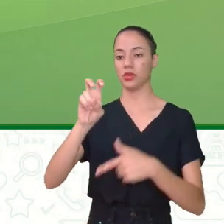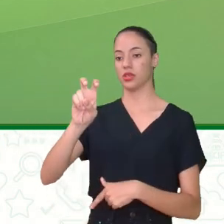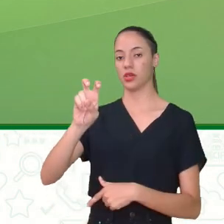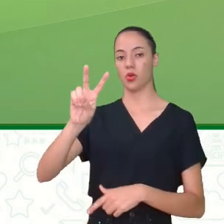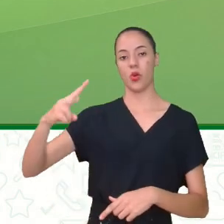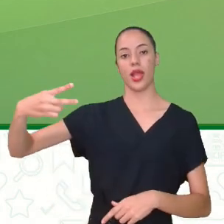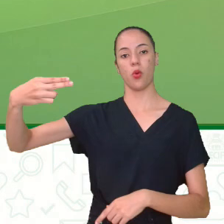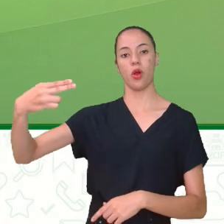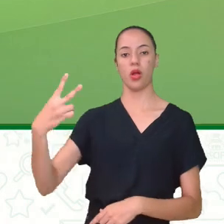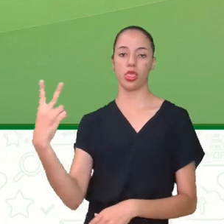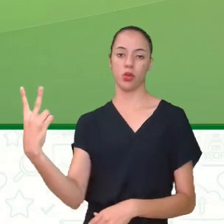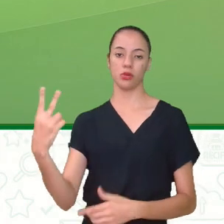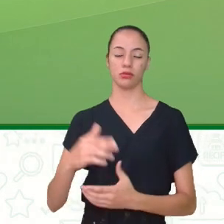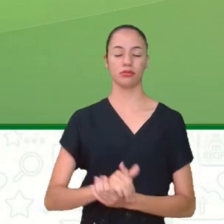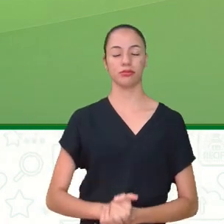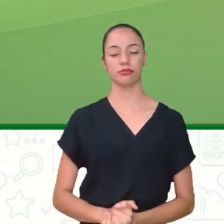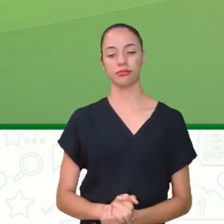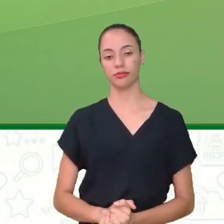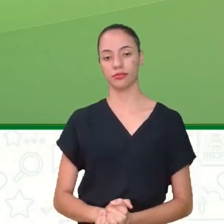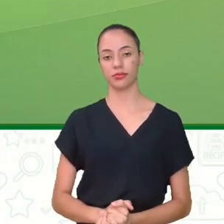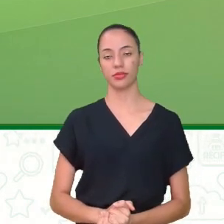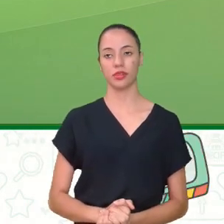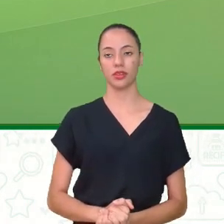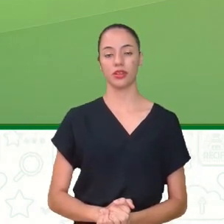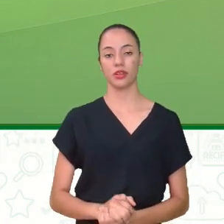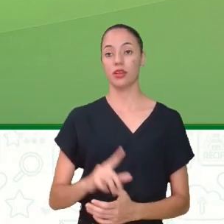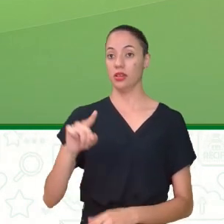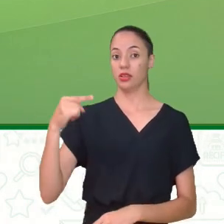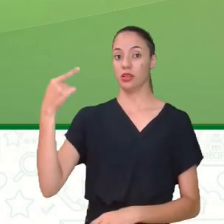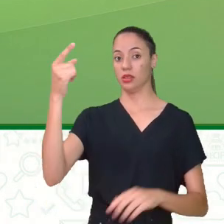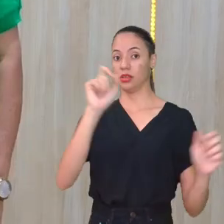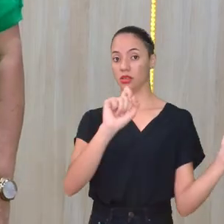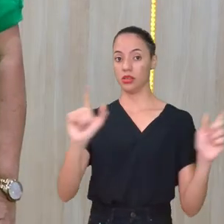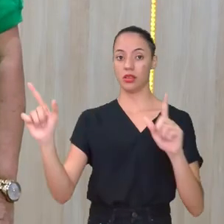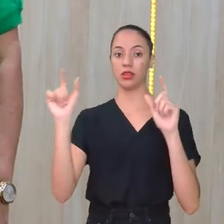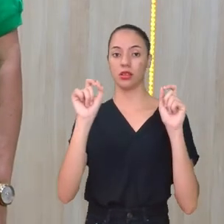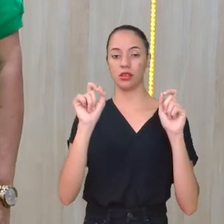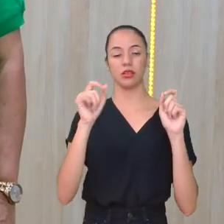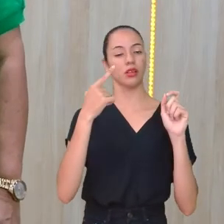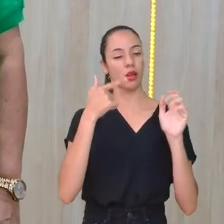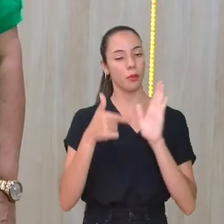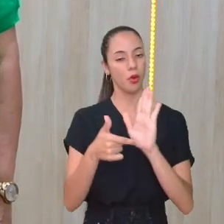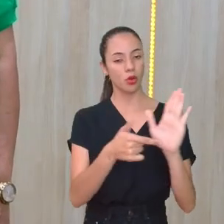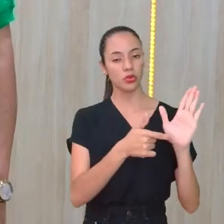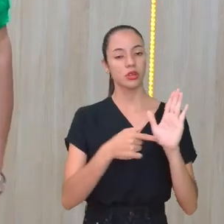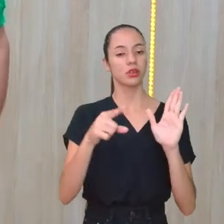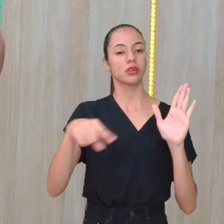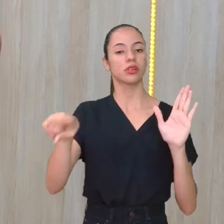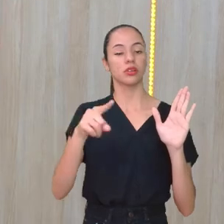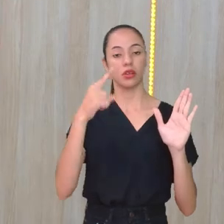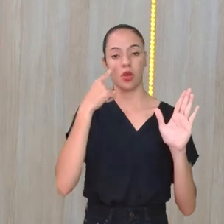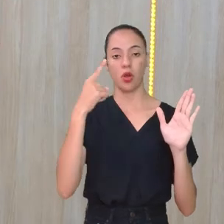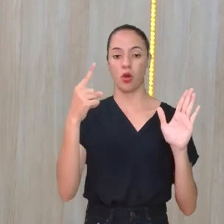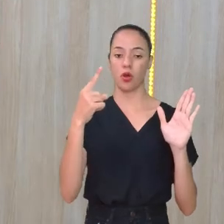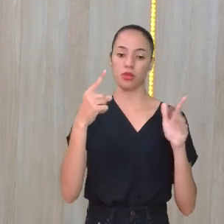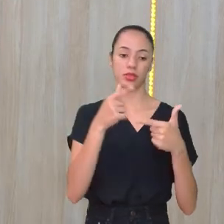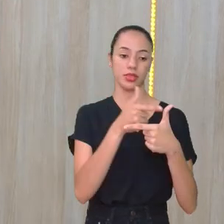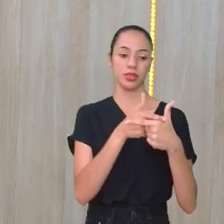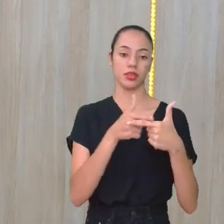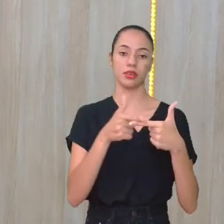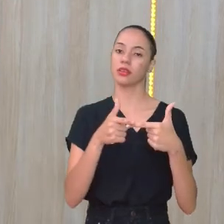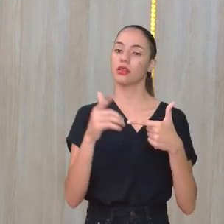2, certo? Então, no próximo slide, nós vamos ver que a divisão de fato